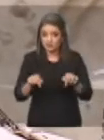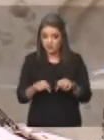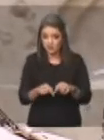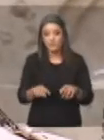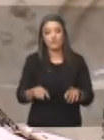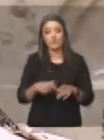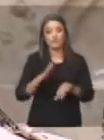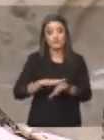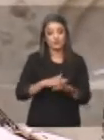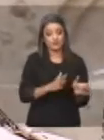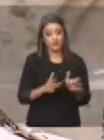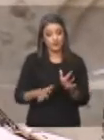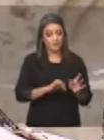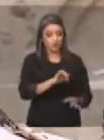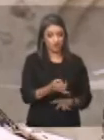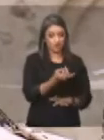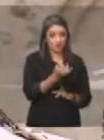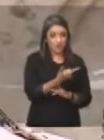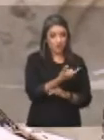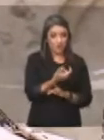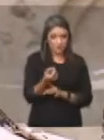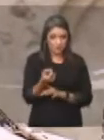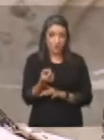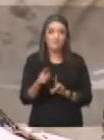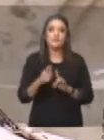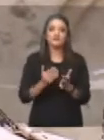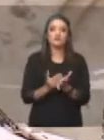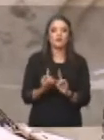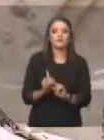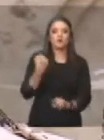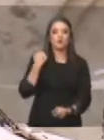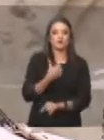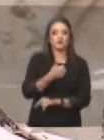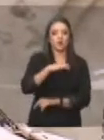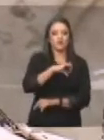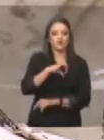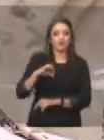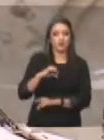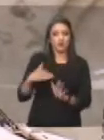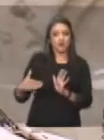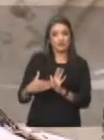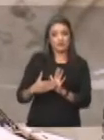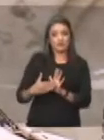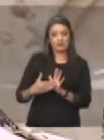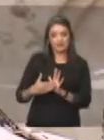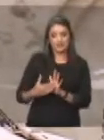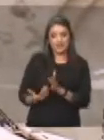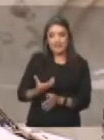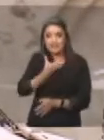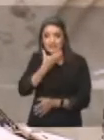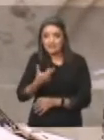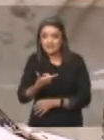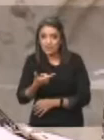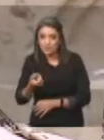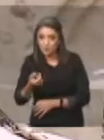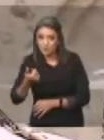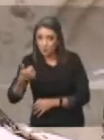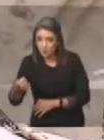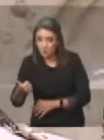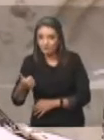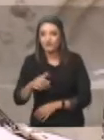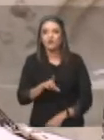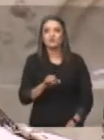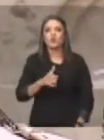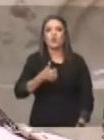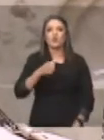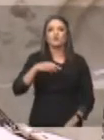entre janeiro de 2000, mas começou em 1999, a dezembro de 2001. Em 11 de março de